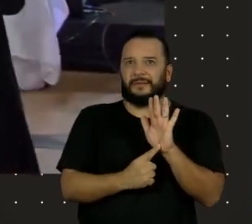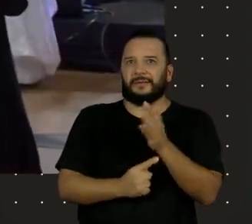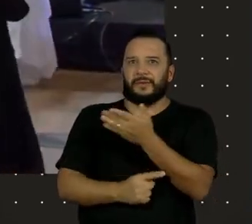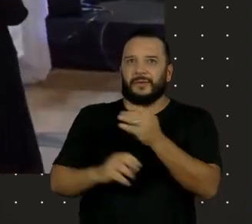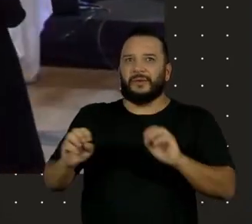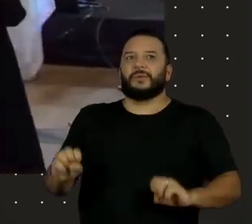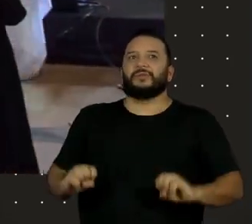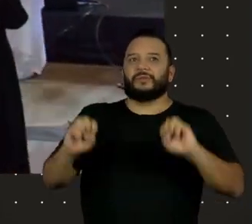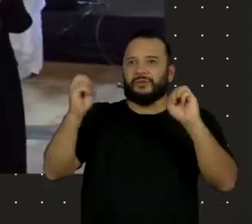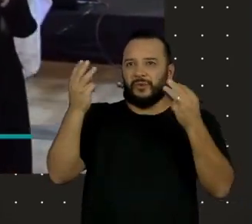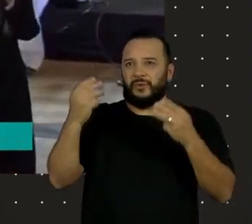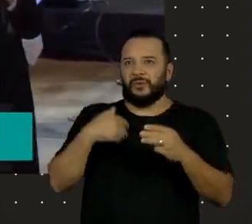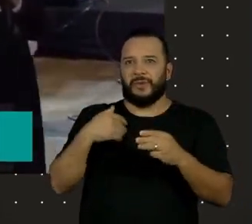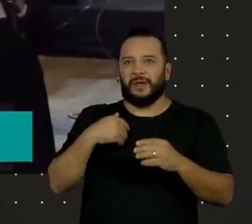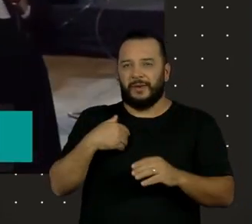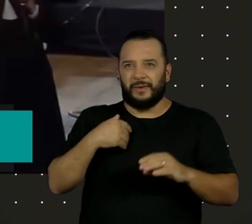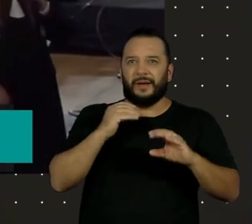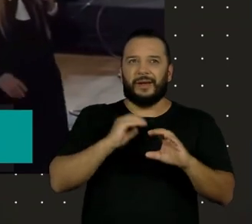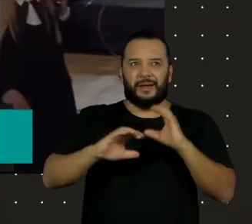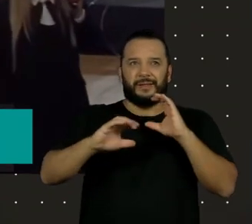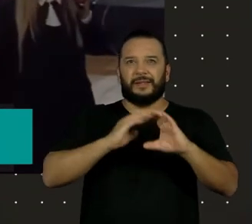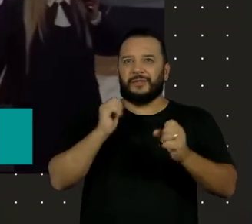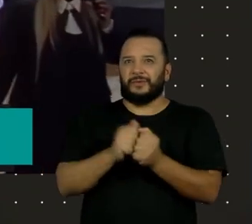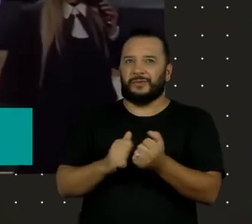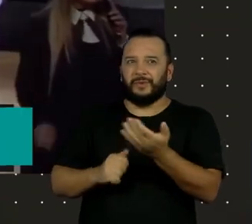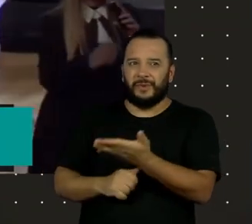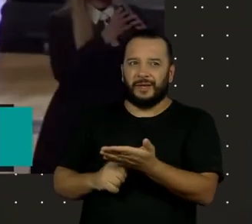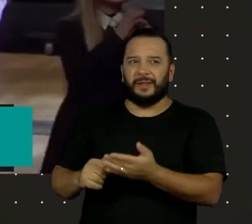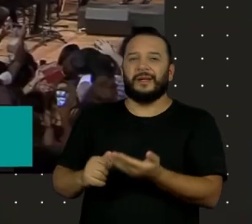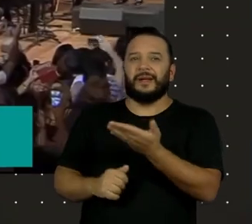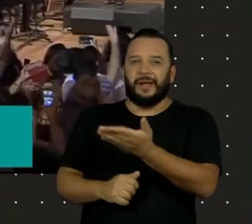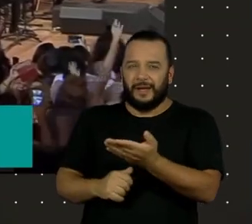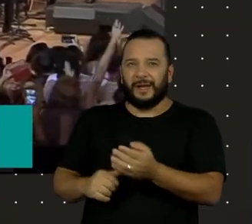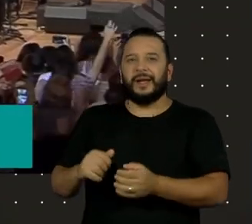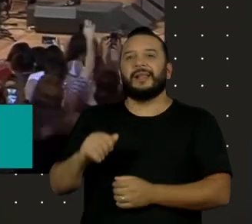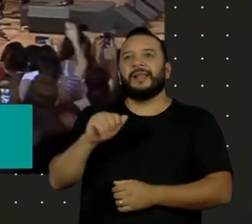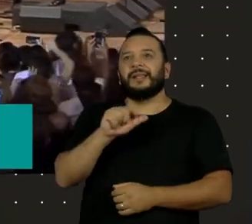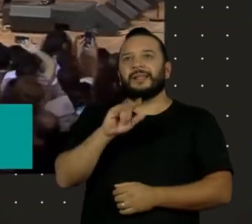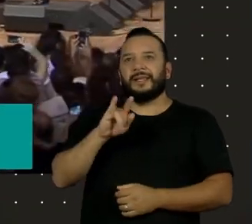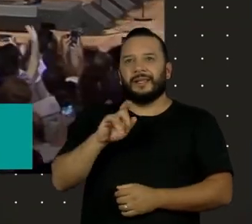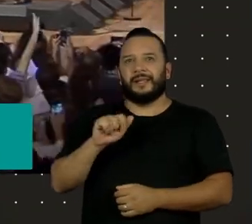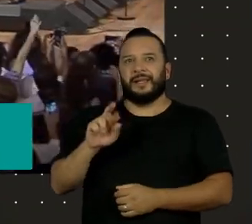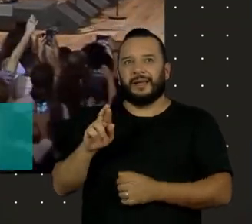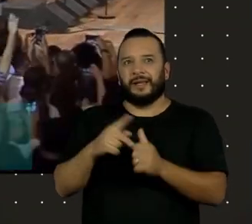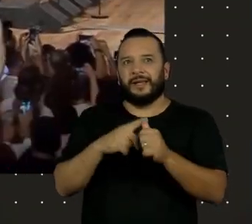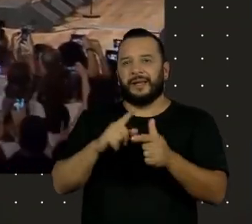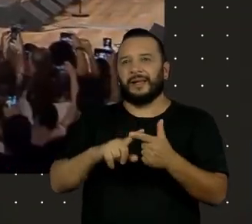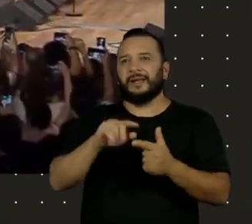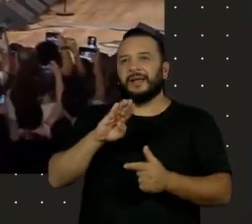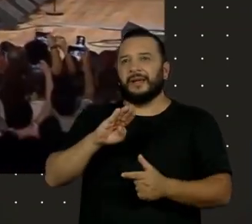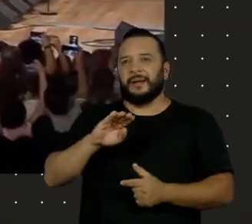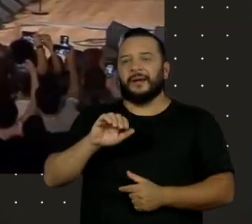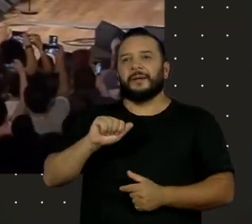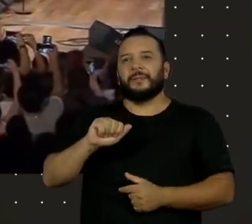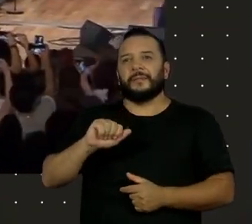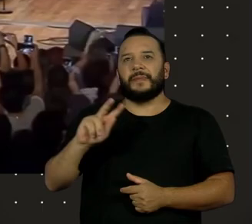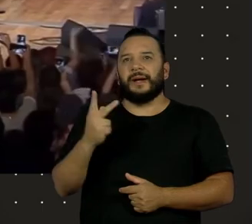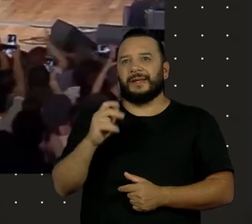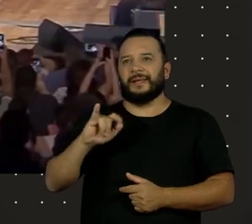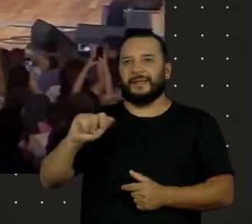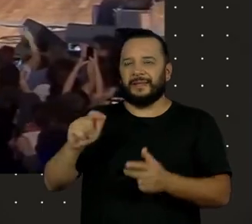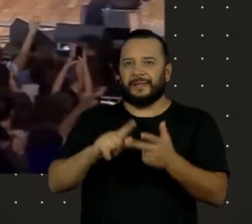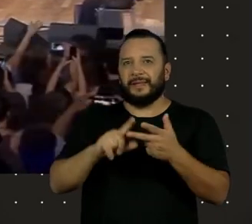eu cantei com ela tava ela Aline que é as baias enfim foi uma noite muito muito linda